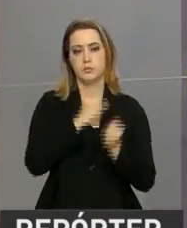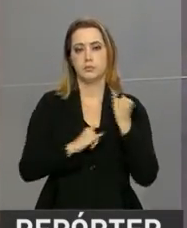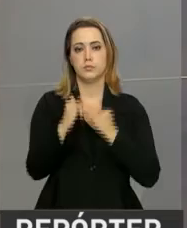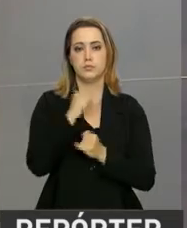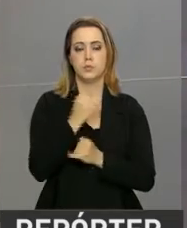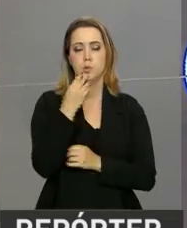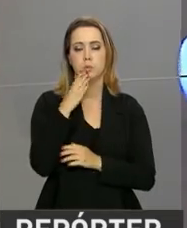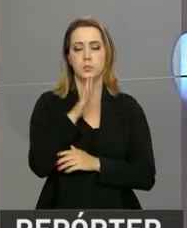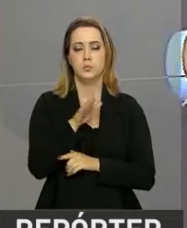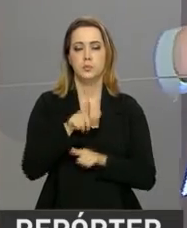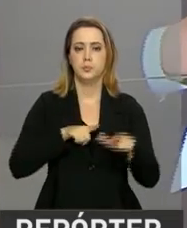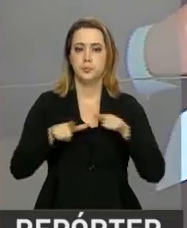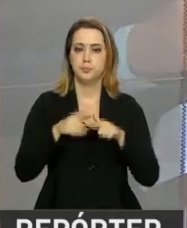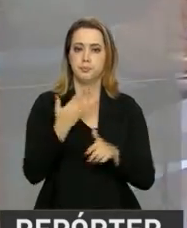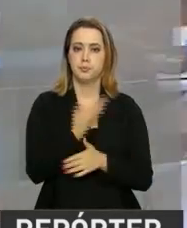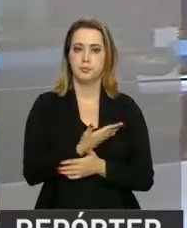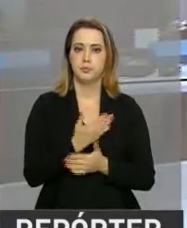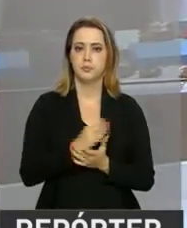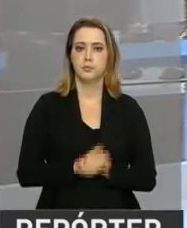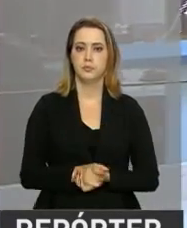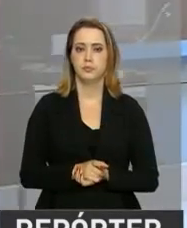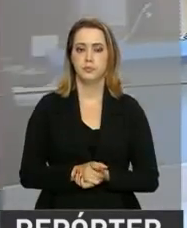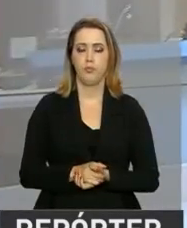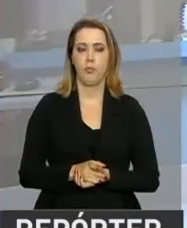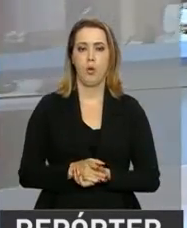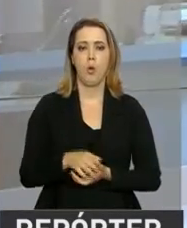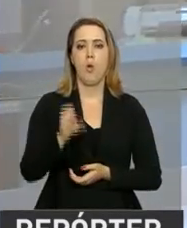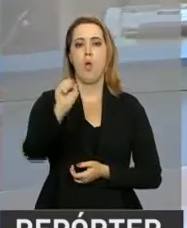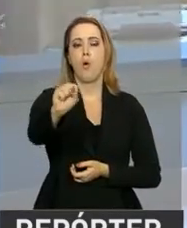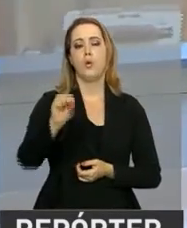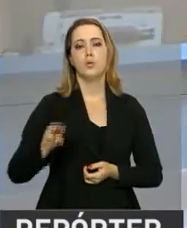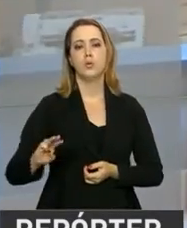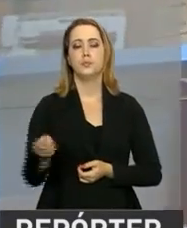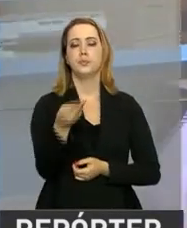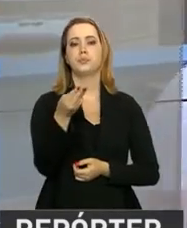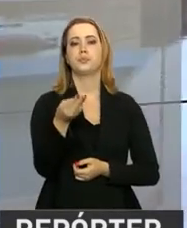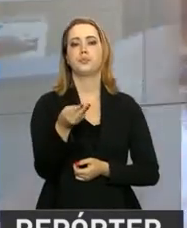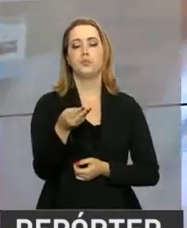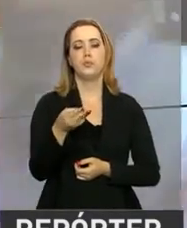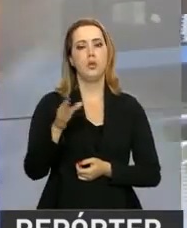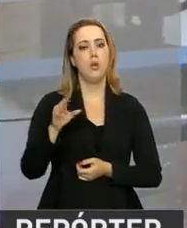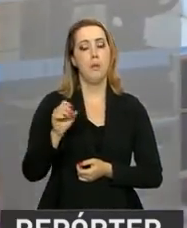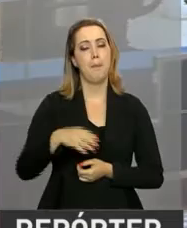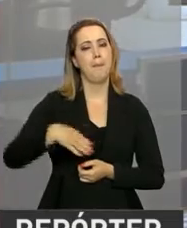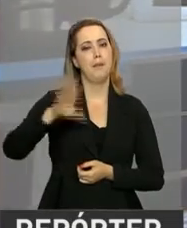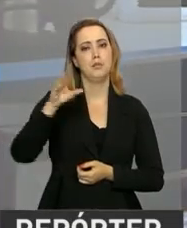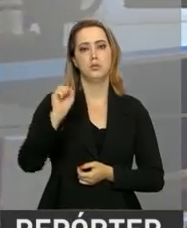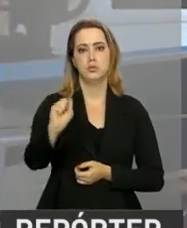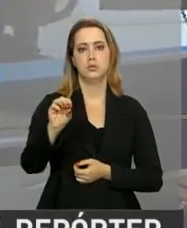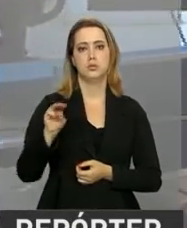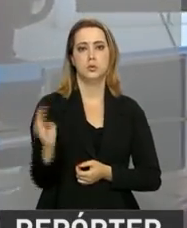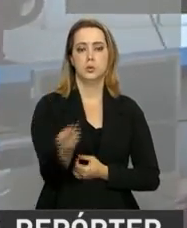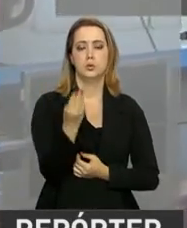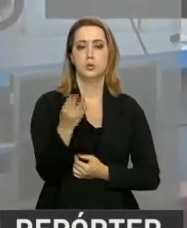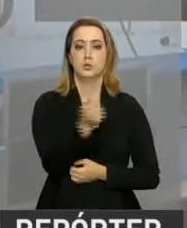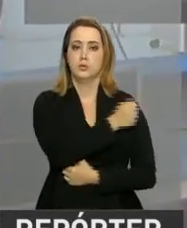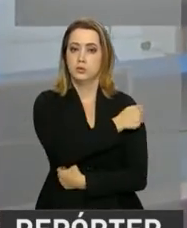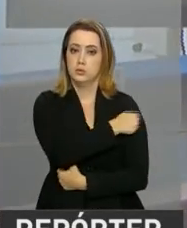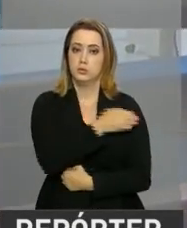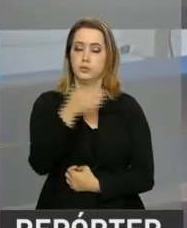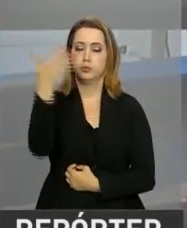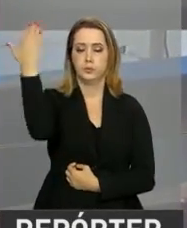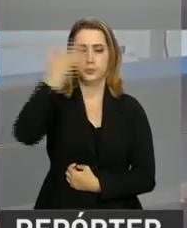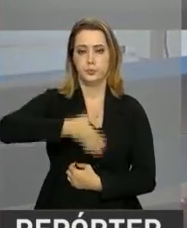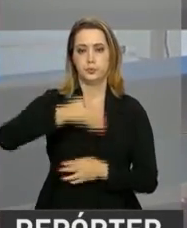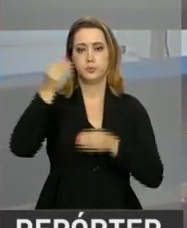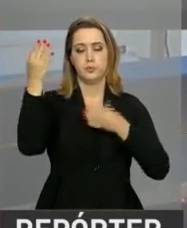informações bom trabalho pra você cerca de oito milhões e 300 mil estudantes vão fazer as provas do enem neste fim de semana